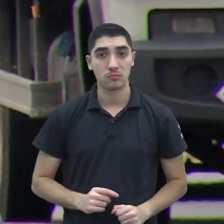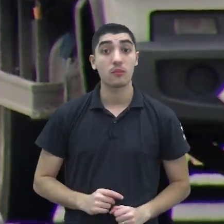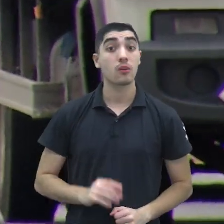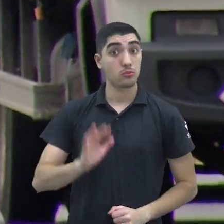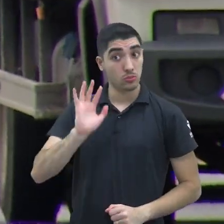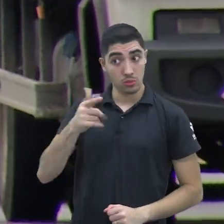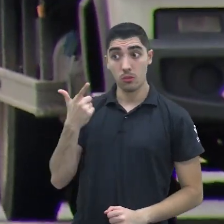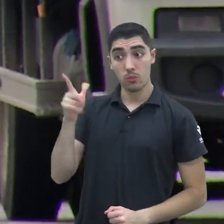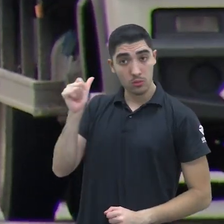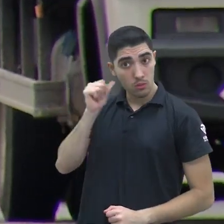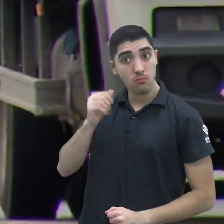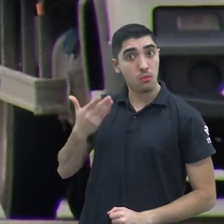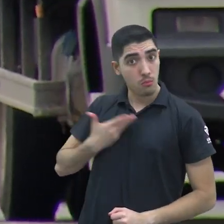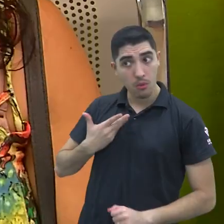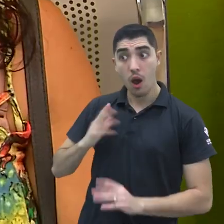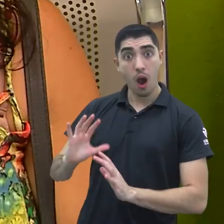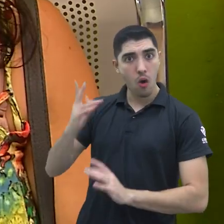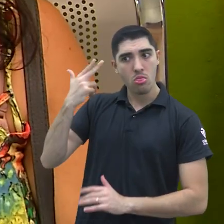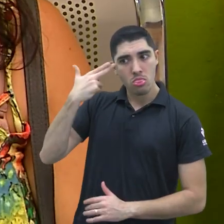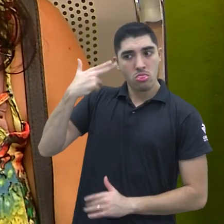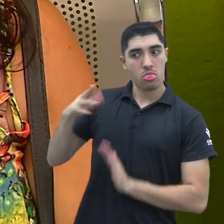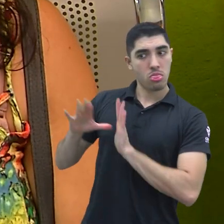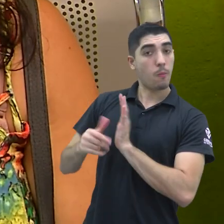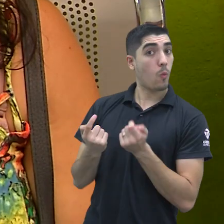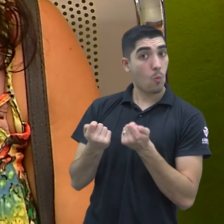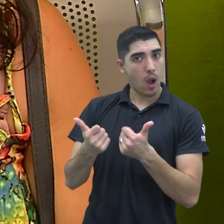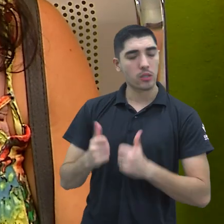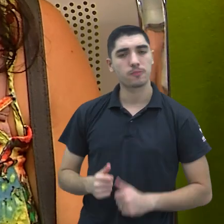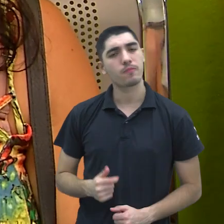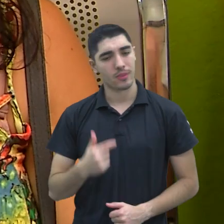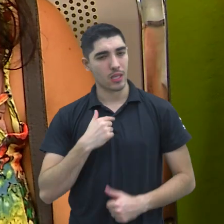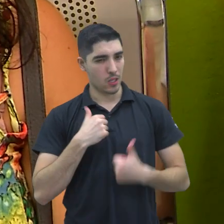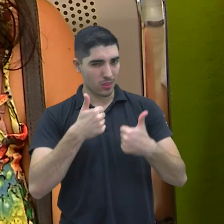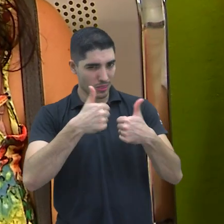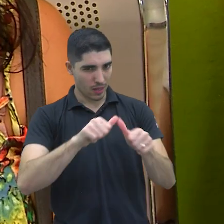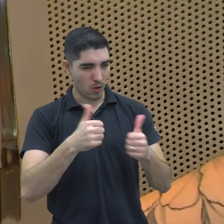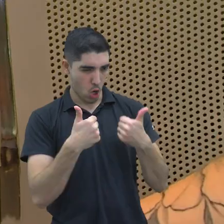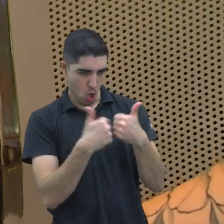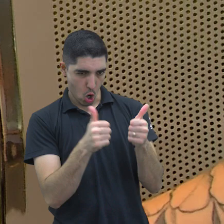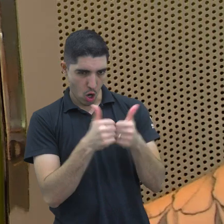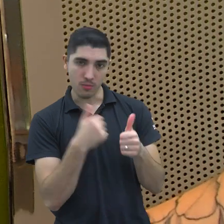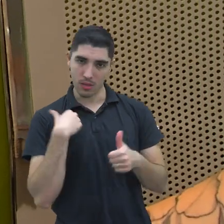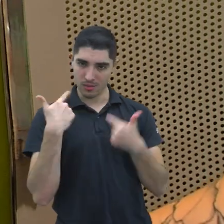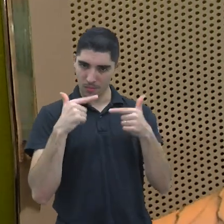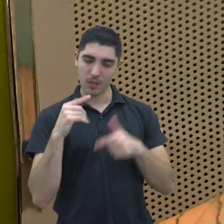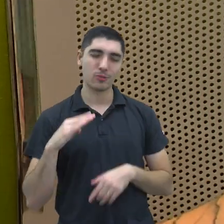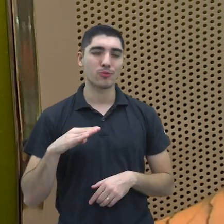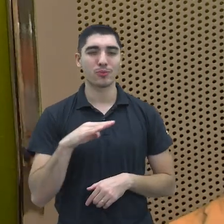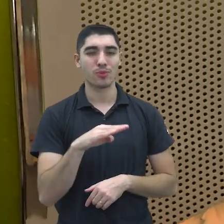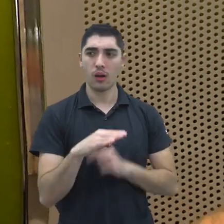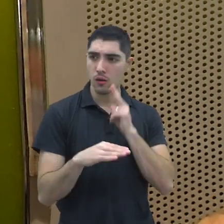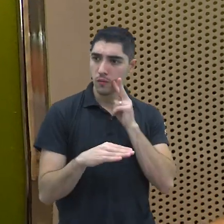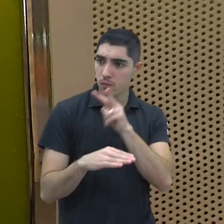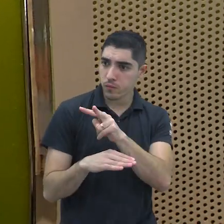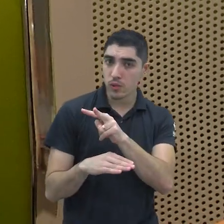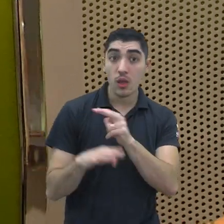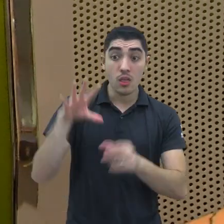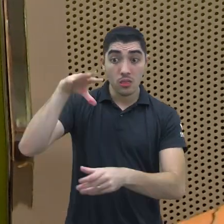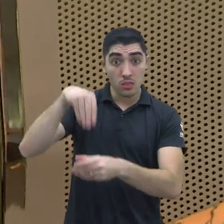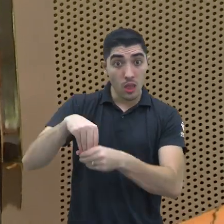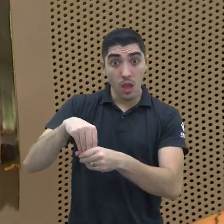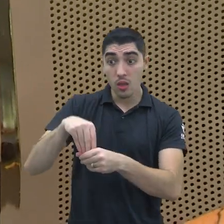e violência é ainda maior. Eu tenho colegas que já tentaram assalto. Uma vez eu estava no ônibus para ir